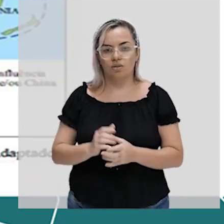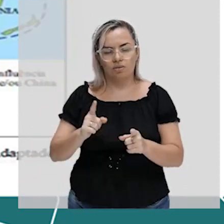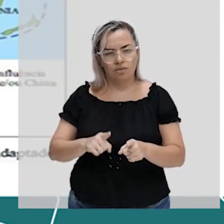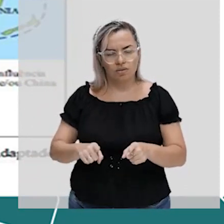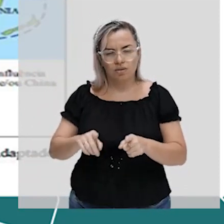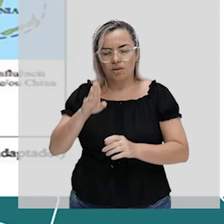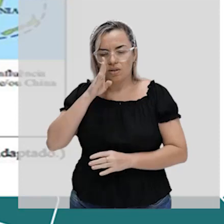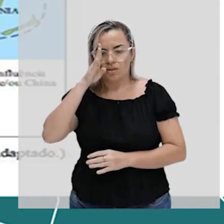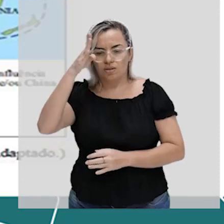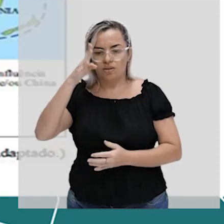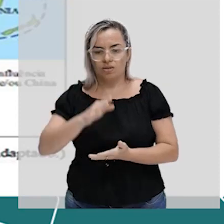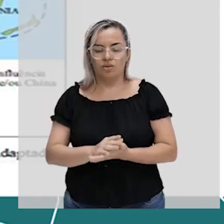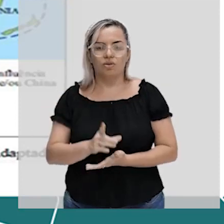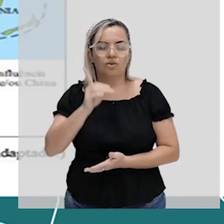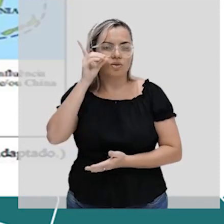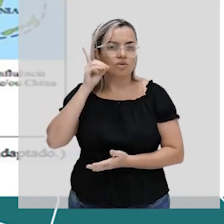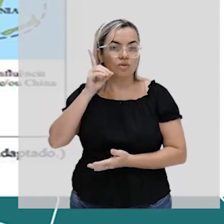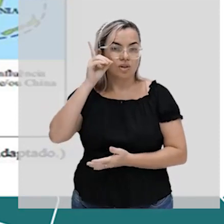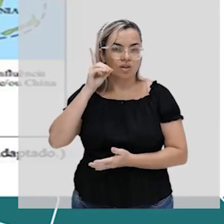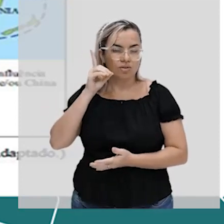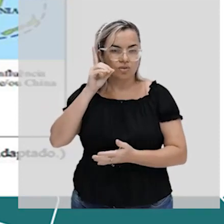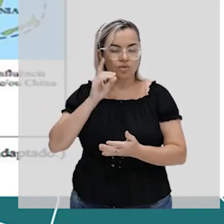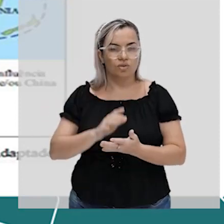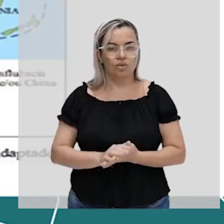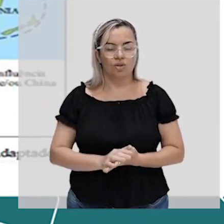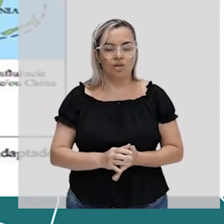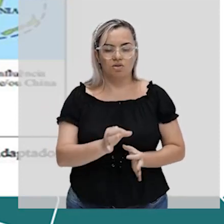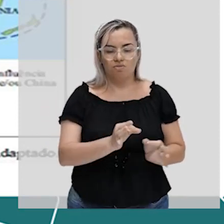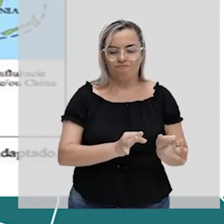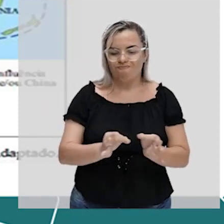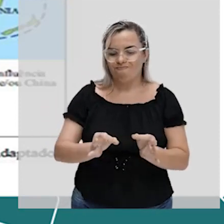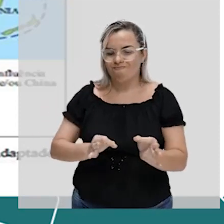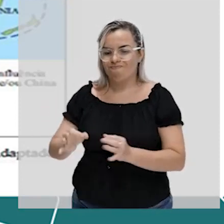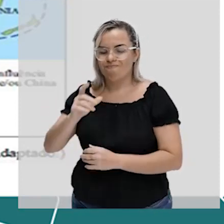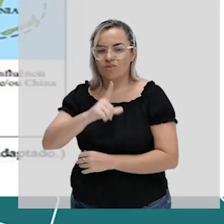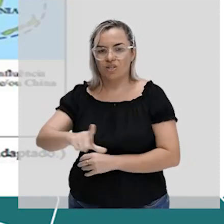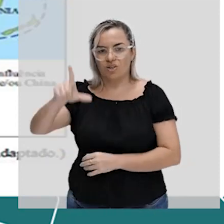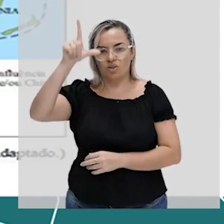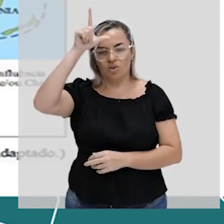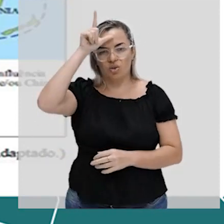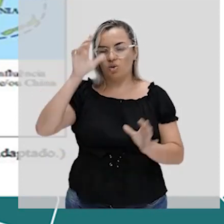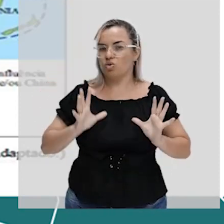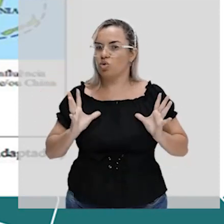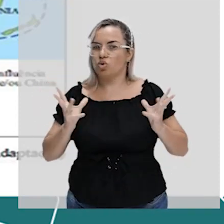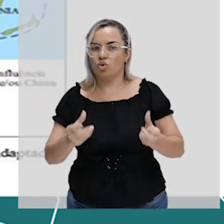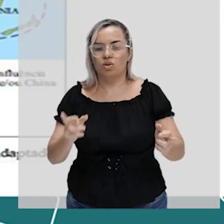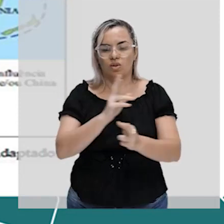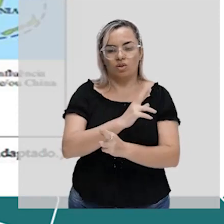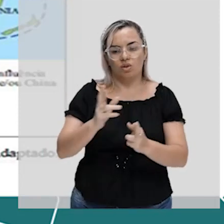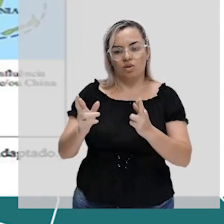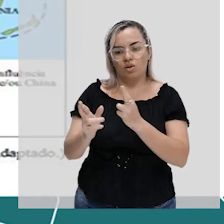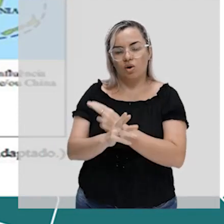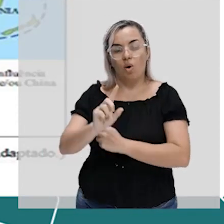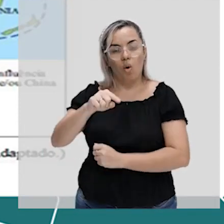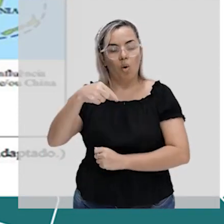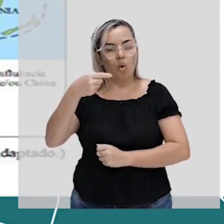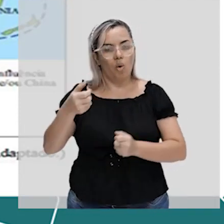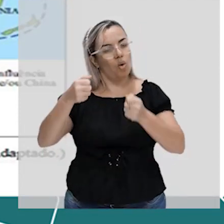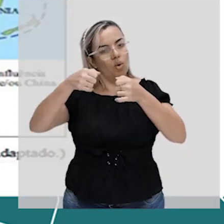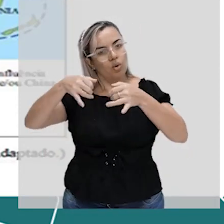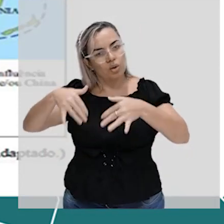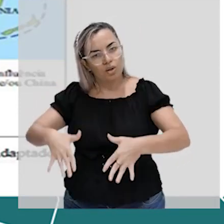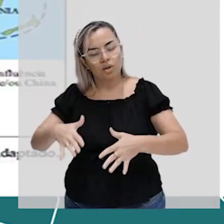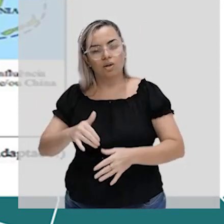né? Organizando todas essas relações. Um outro mapa muito interessante que vai exemplificar essa nova